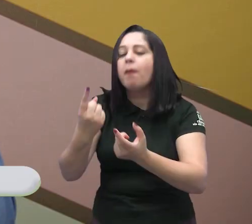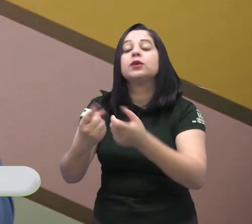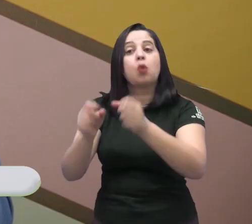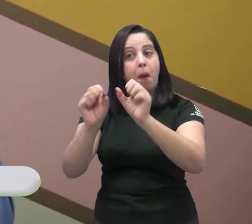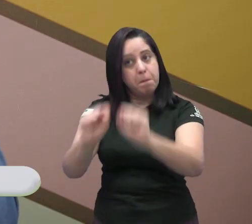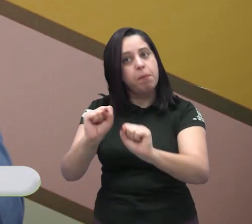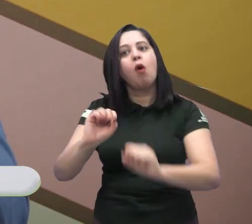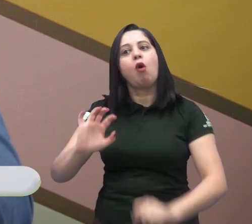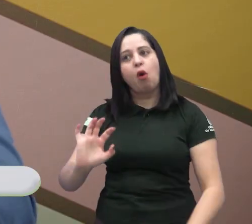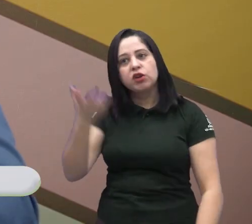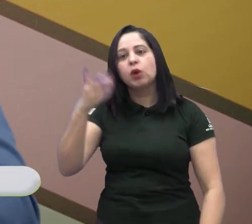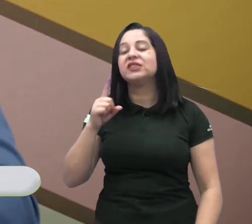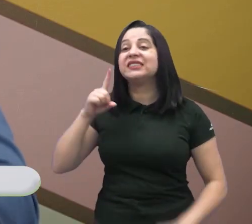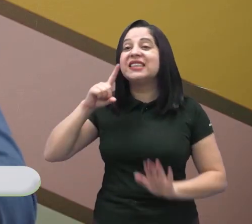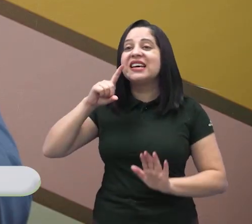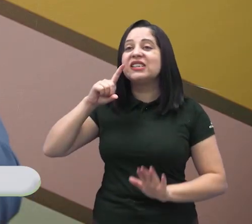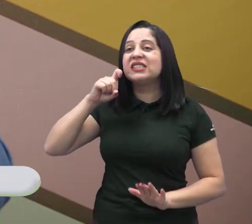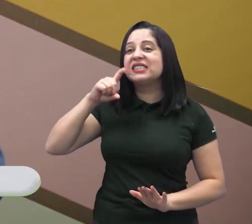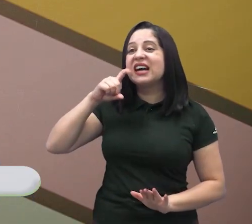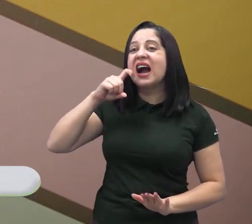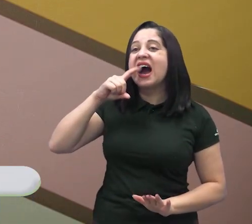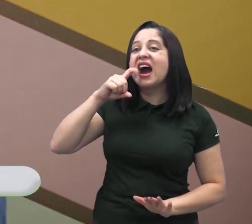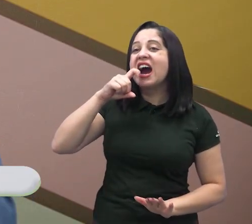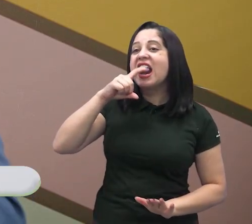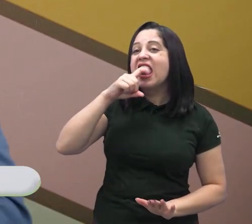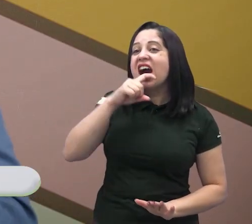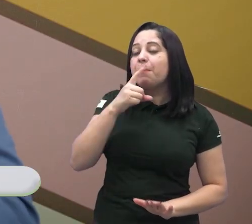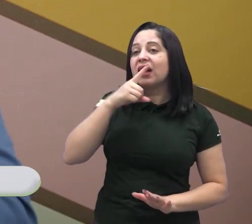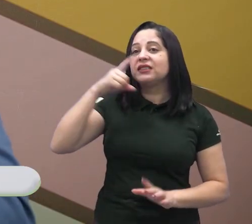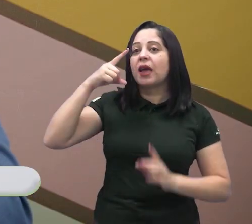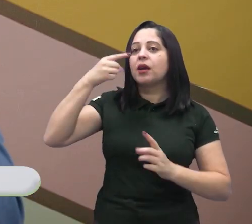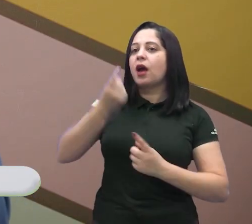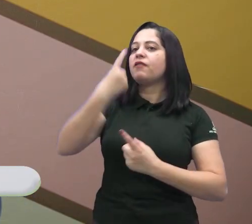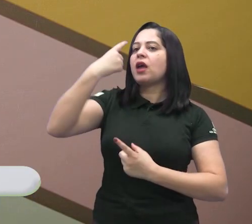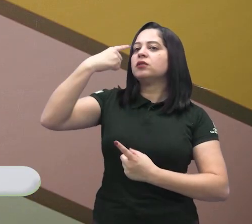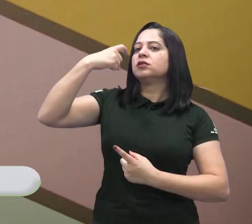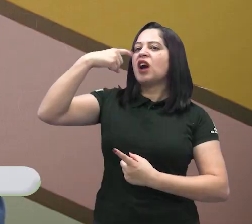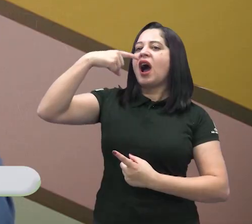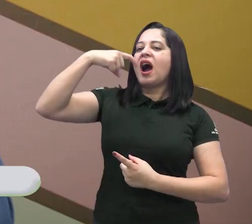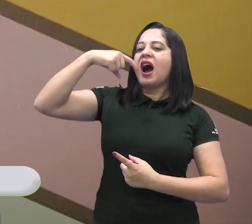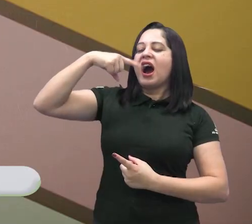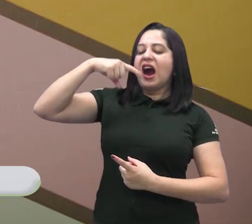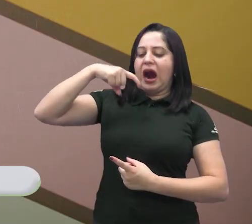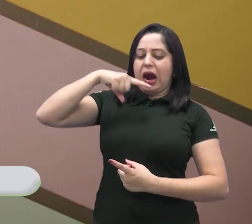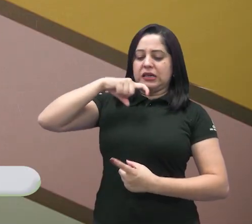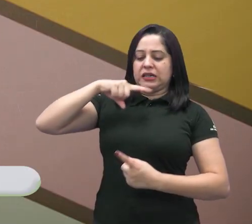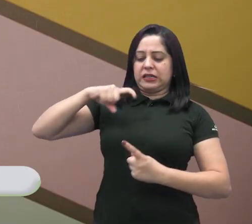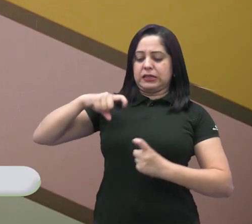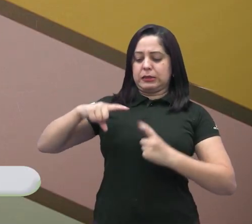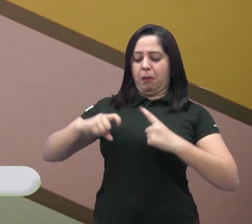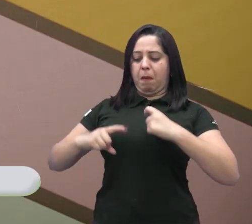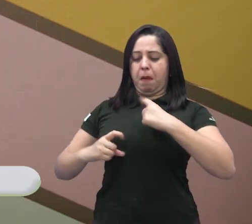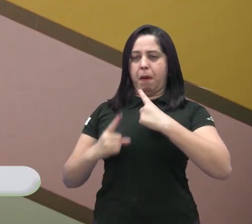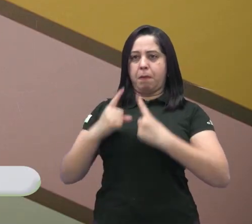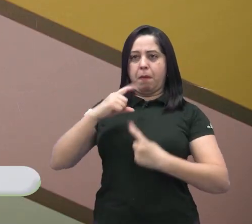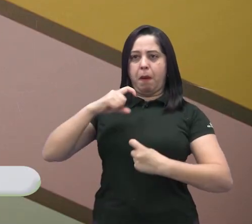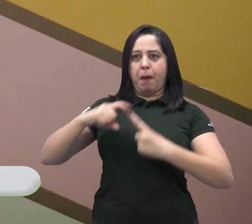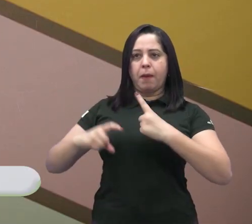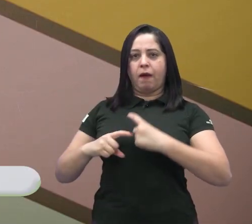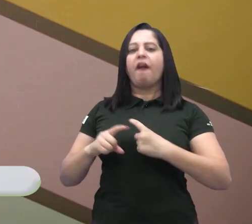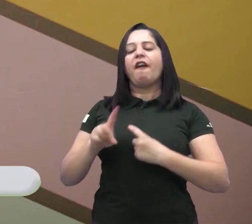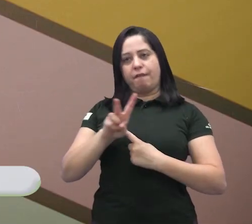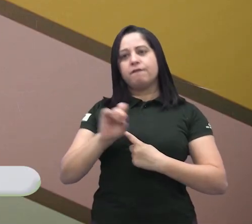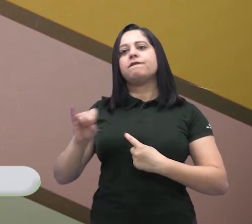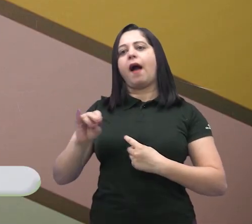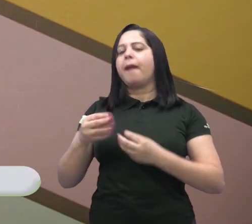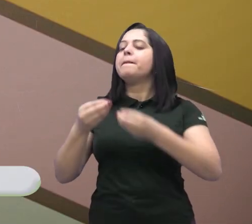de bactéria, se o paciente deixar o tártaro, não fizer um tratamento, uma prevenção, uma limpeza, um tratamento